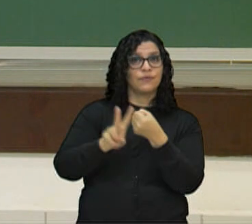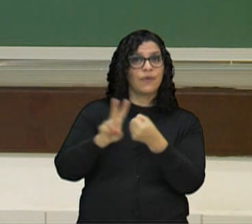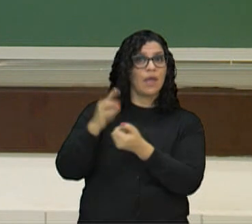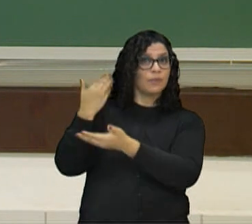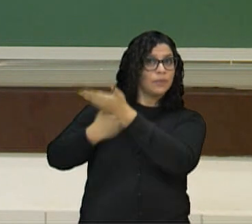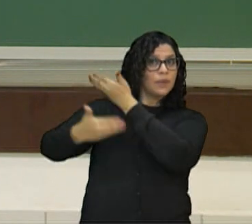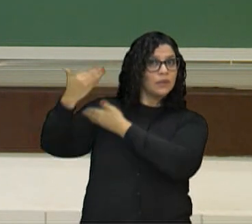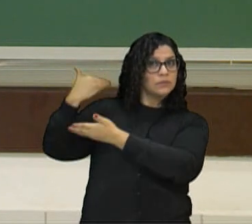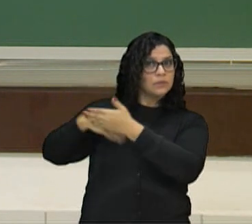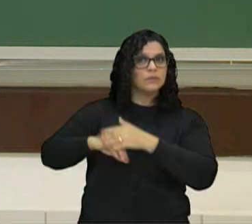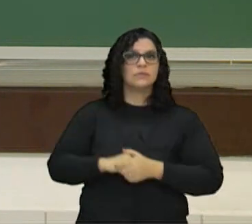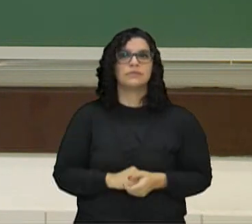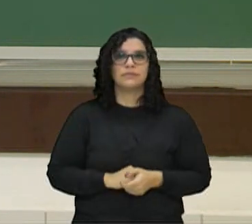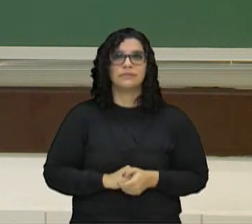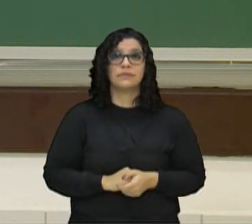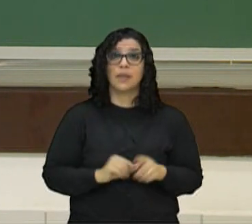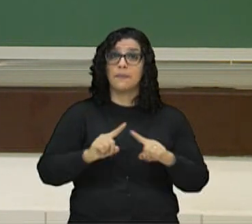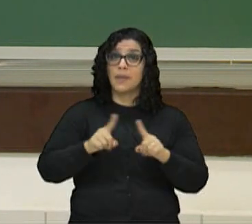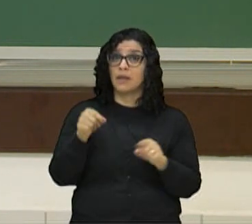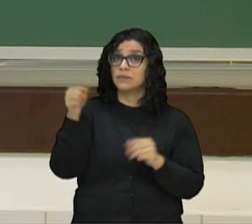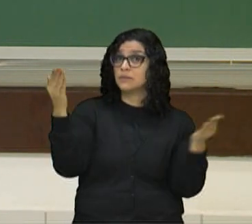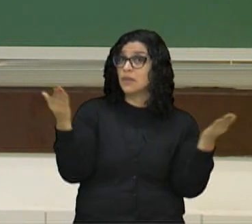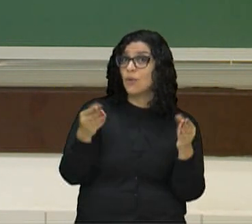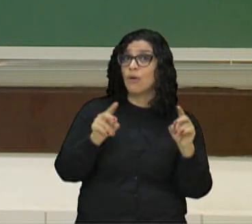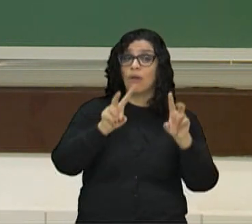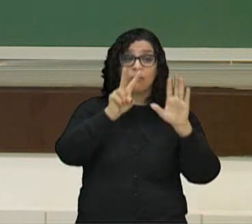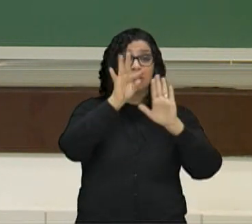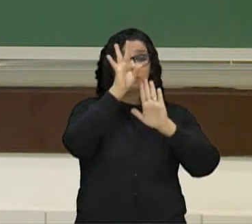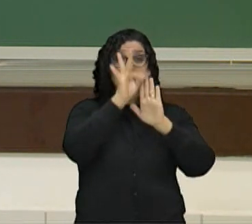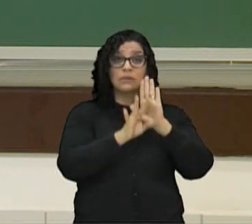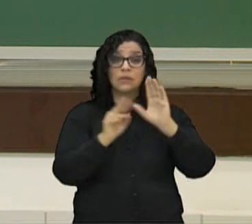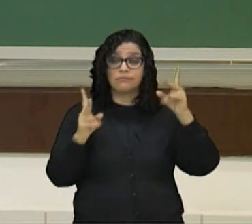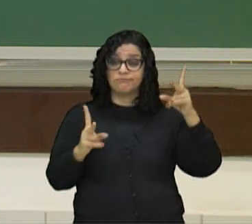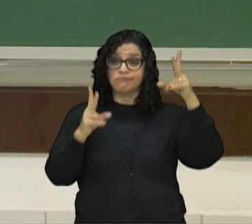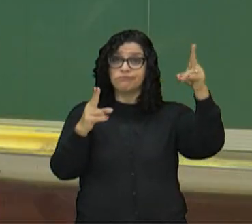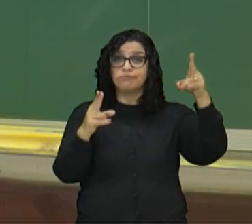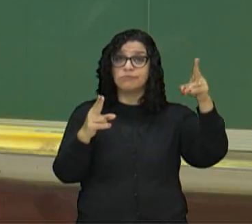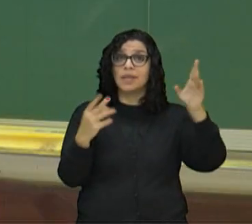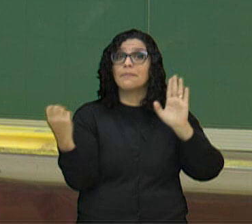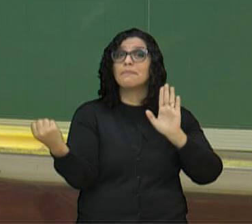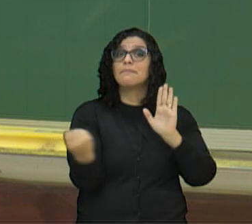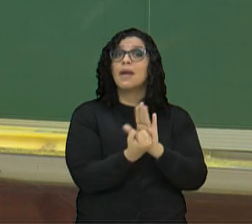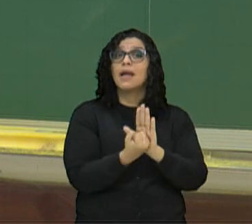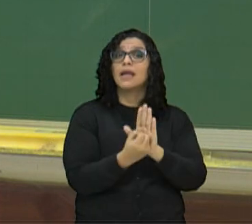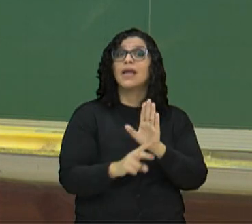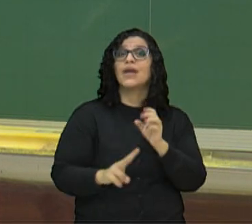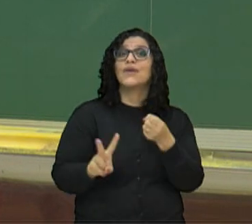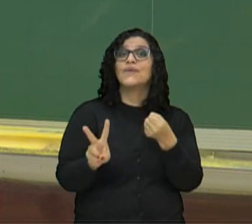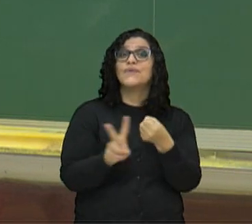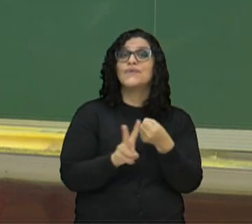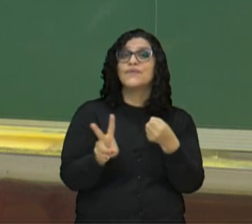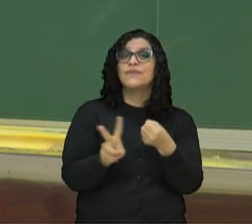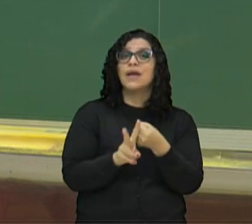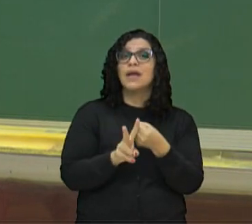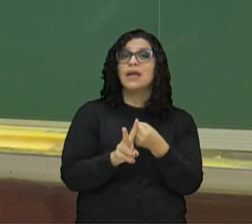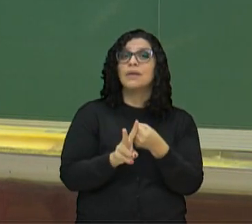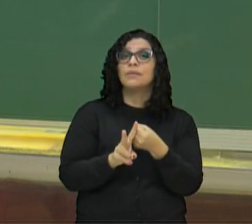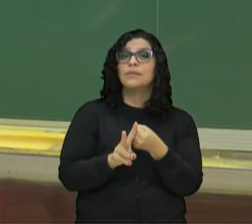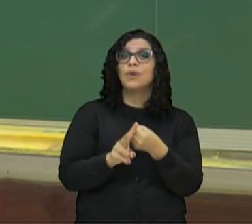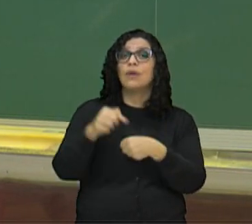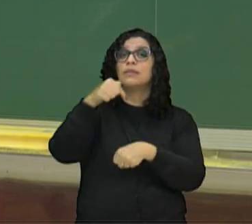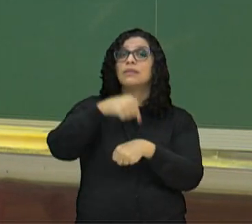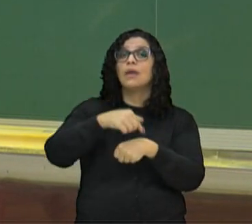no passado. Mas aqui nós temos a marcação do verbo em